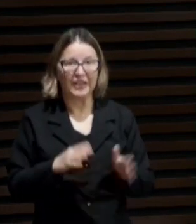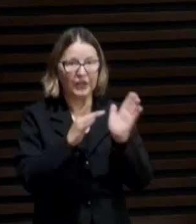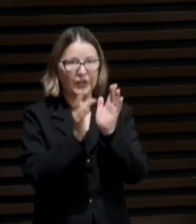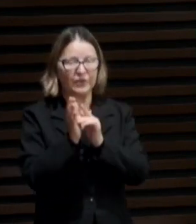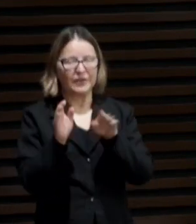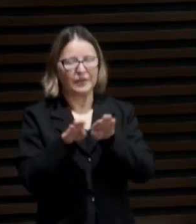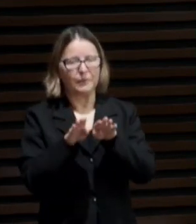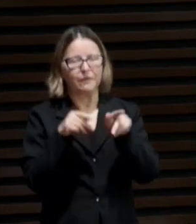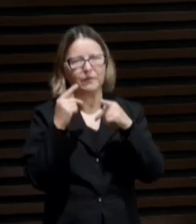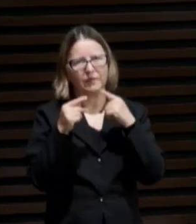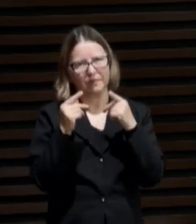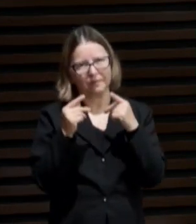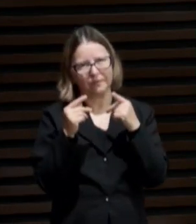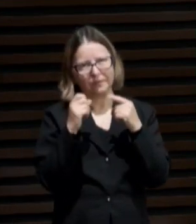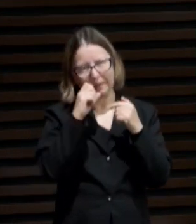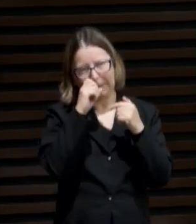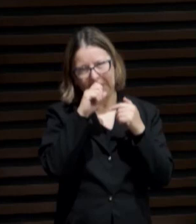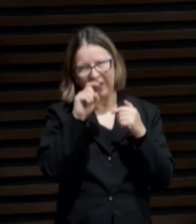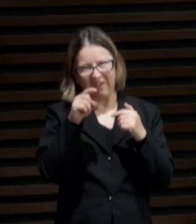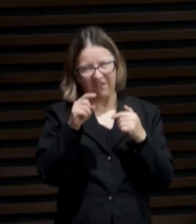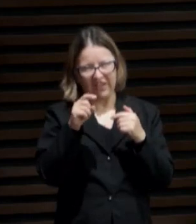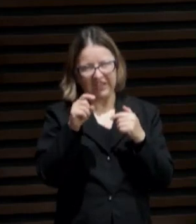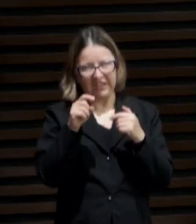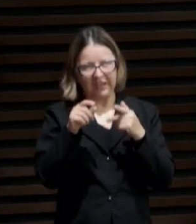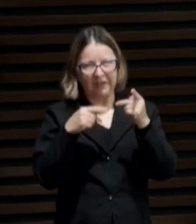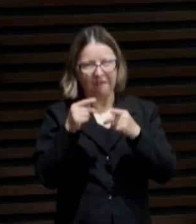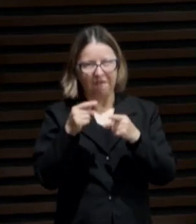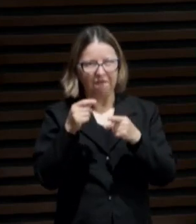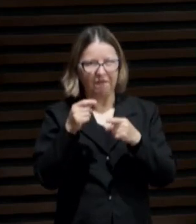diz, você está olhando no cisco do olho do teu irmão, mas tem uma trave no teu?